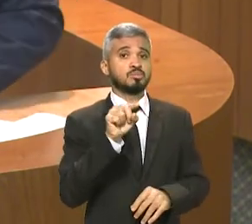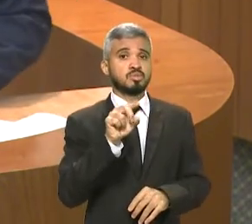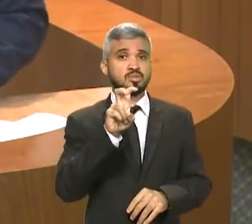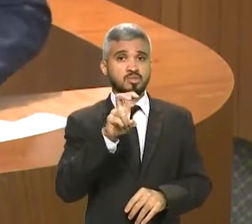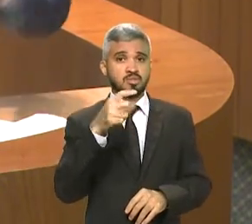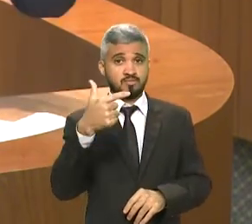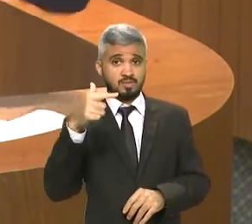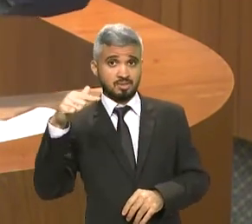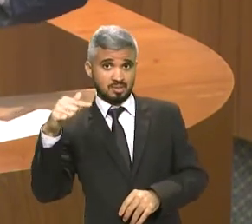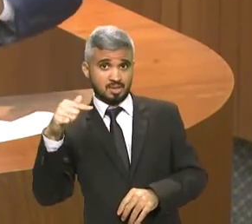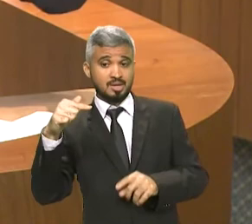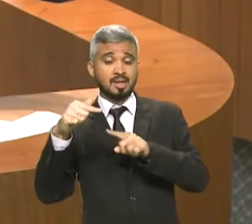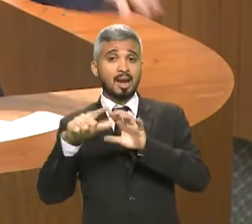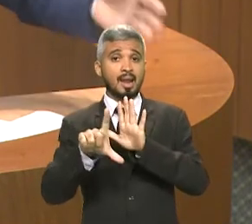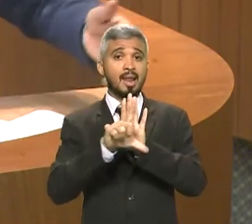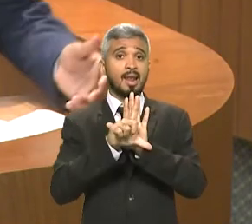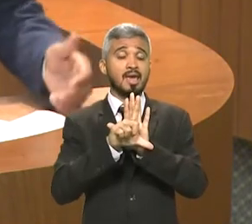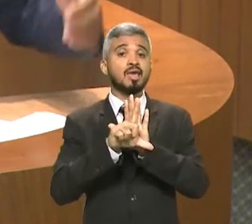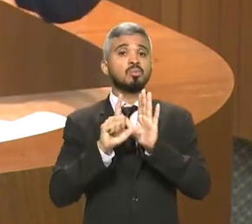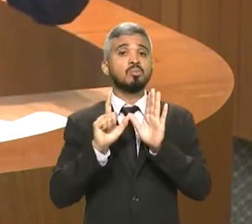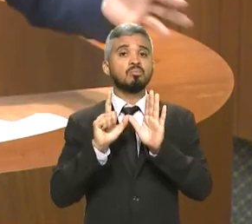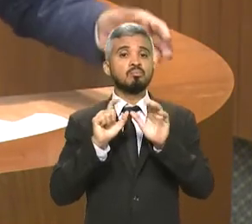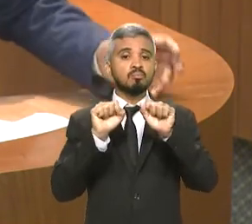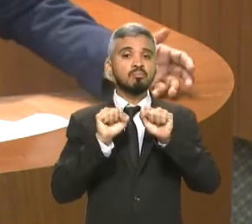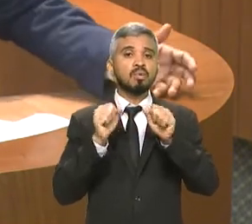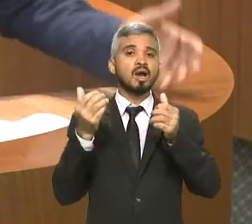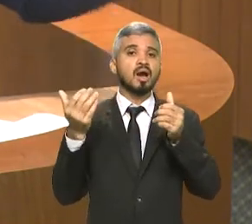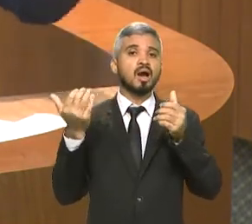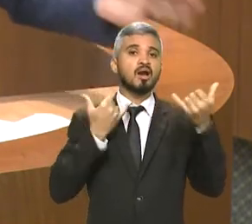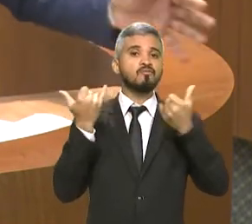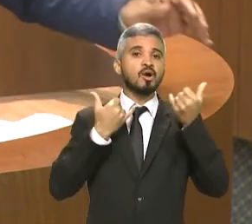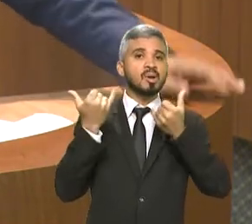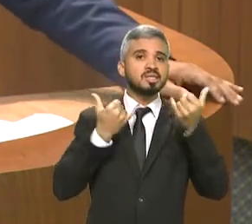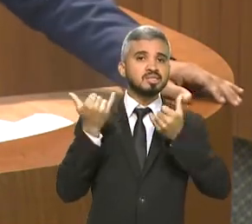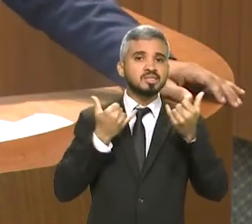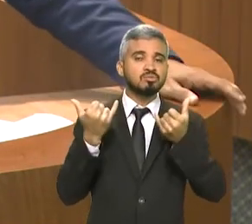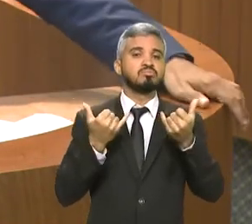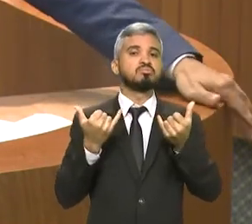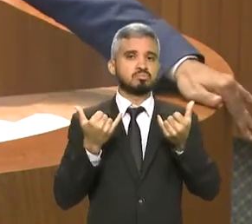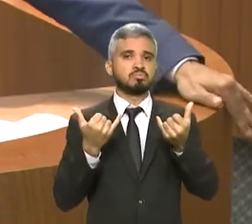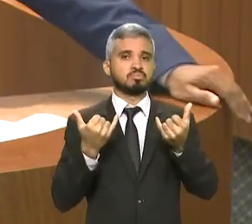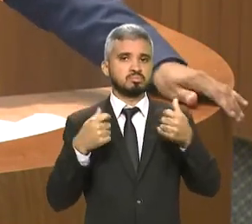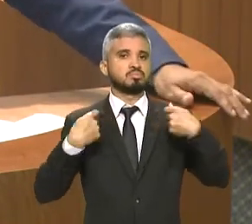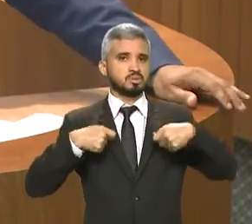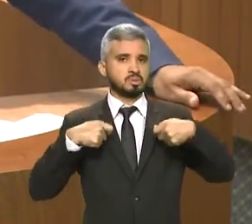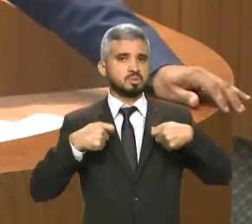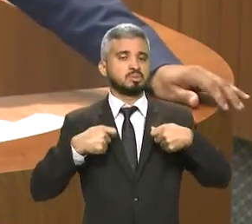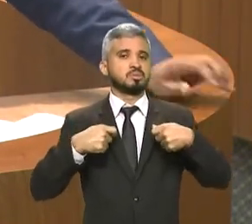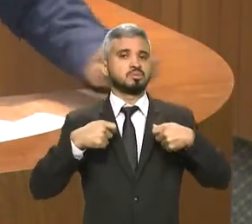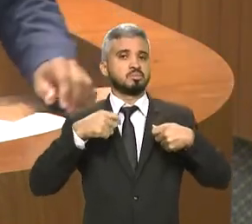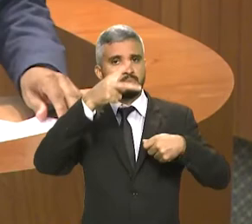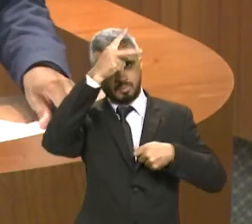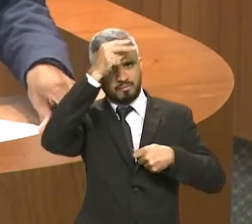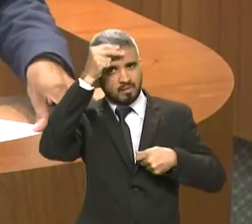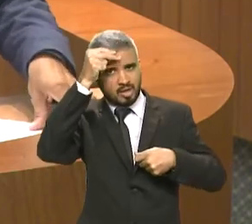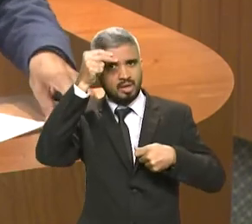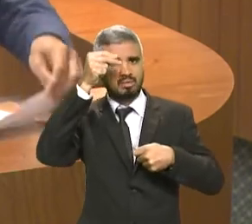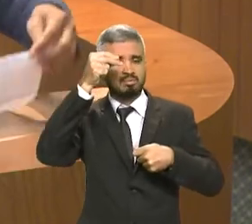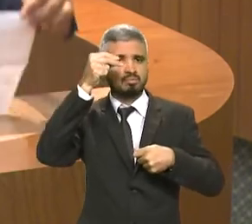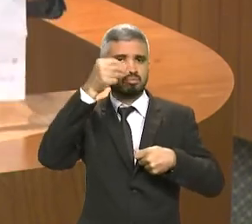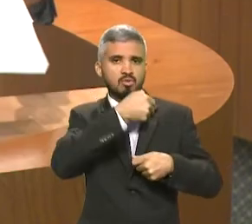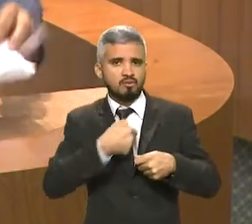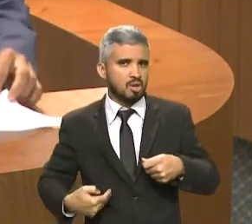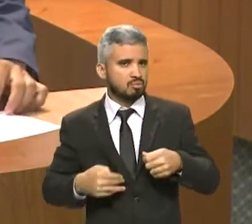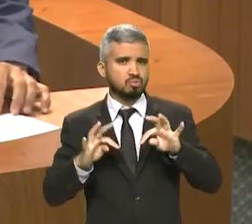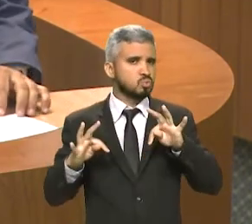de acesso à informação, eu, a Assembleia, o Governo do Estado e todos os prefeitos têm a obrigação de cumprir. Cumpra a lei,